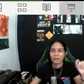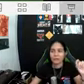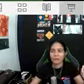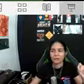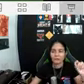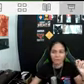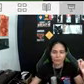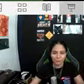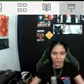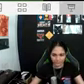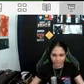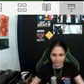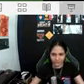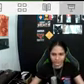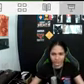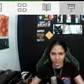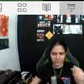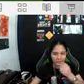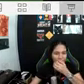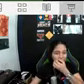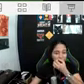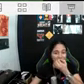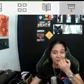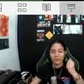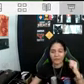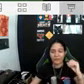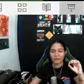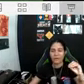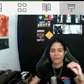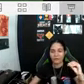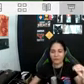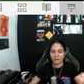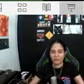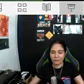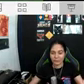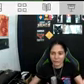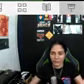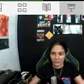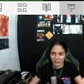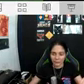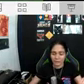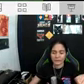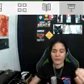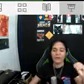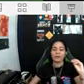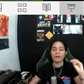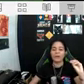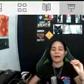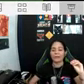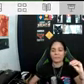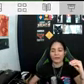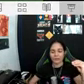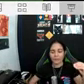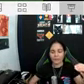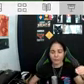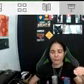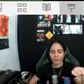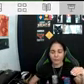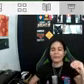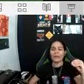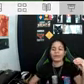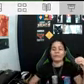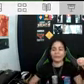precisa coletar no seu trabalho. Certo? Quando a gente estiver falando de variações, então, as